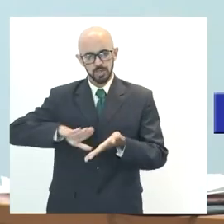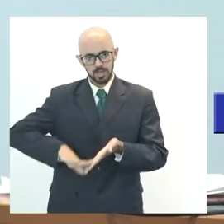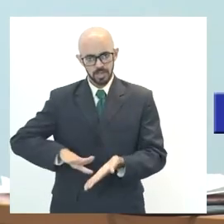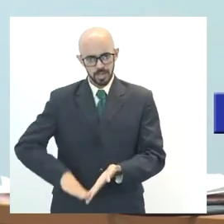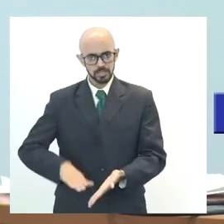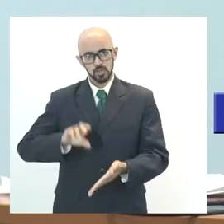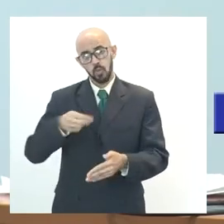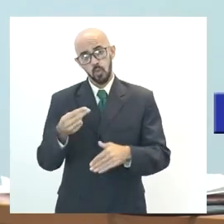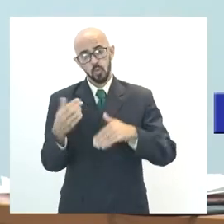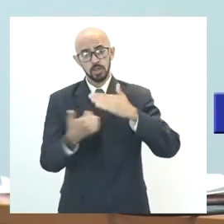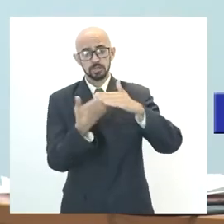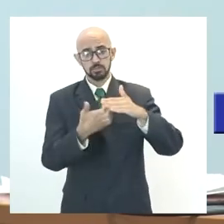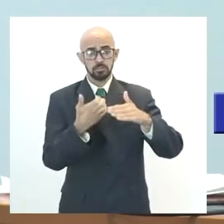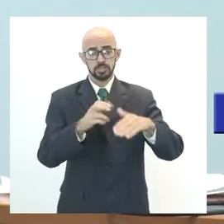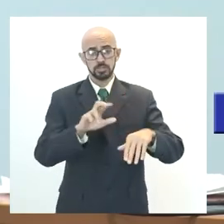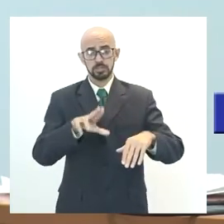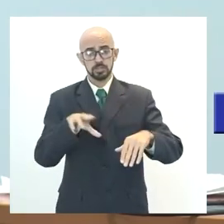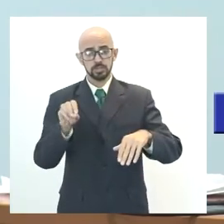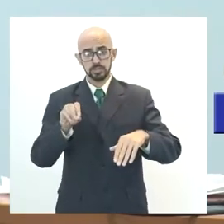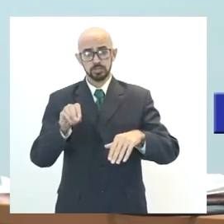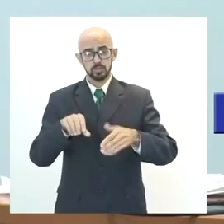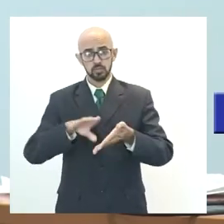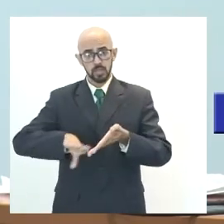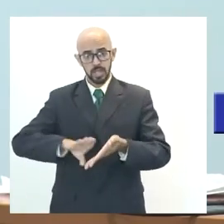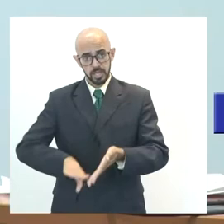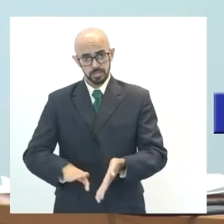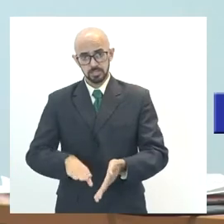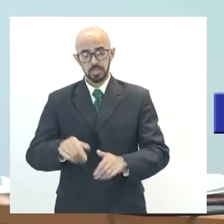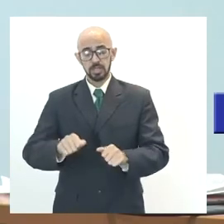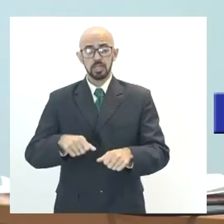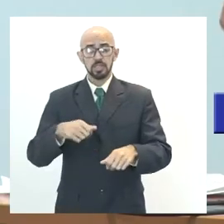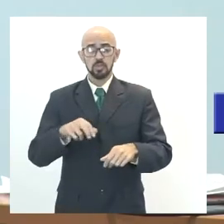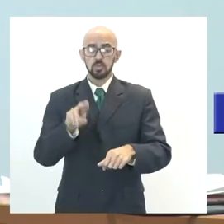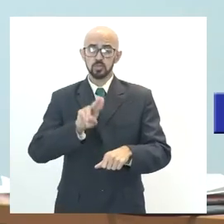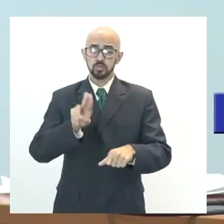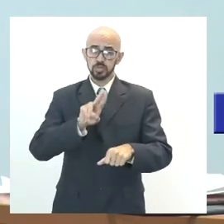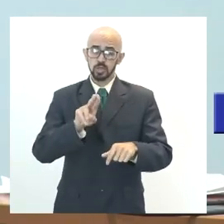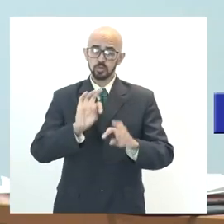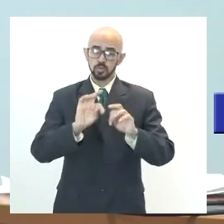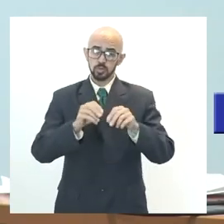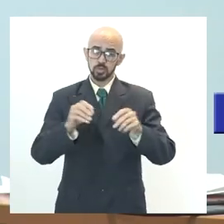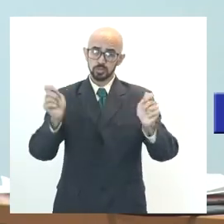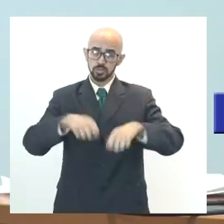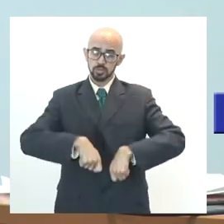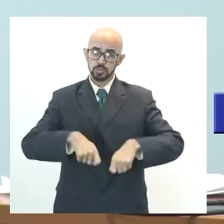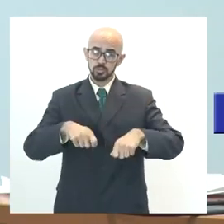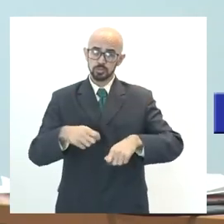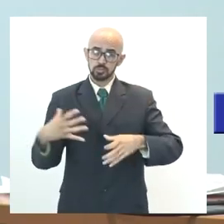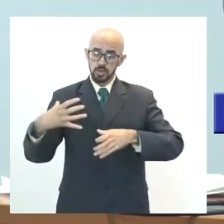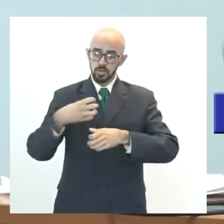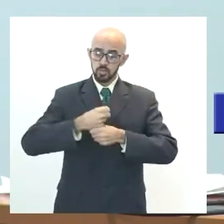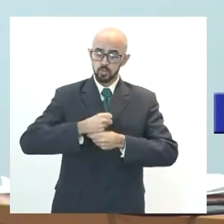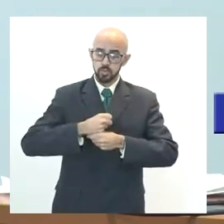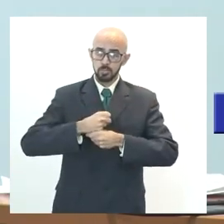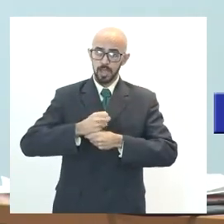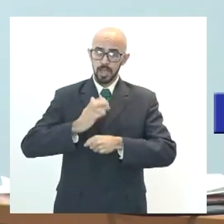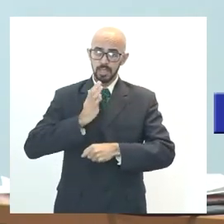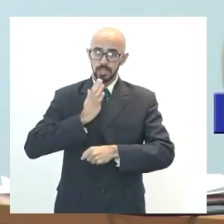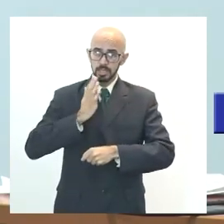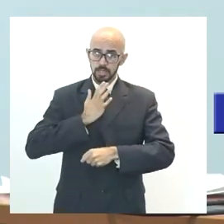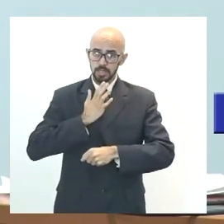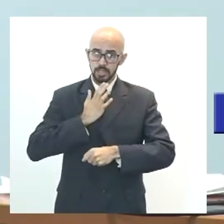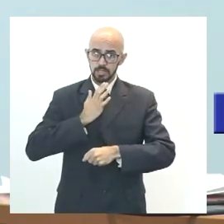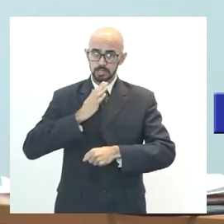as empresas não gastem com isso arriando esses recursos para concentração de riqueza nos grandes poderosos nos grandes